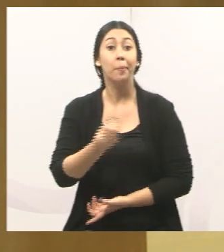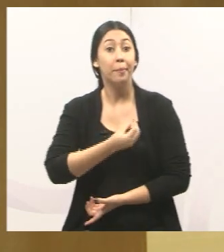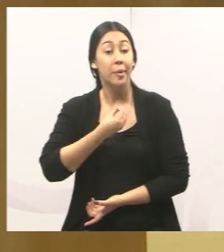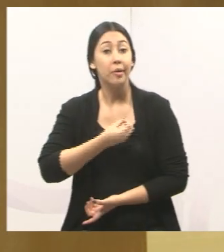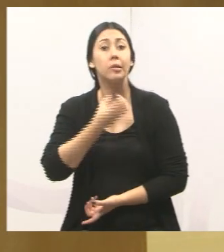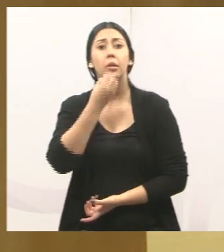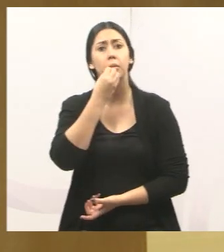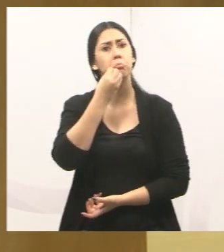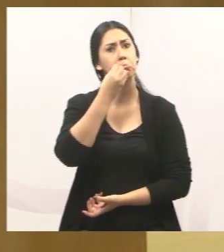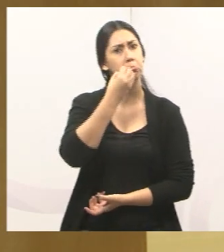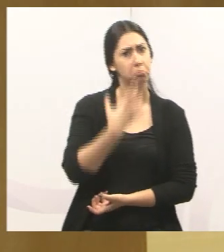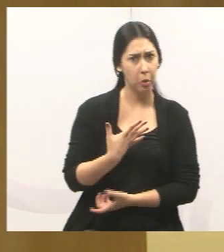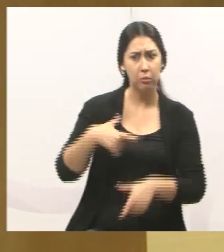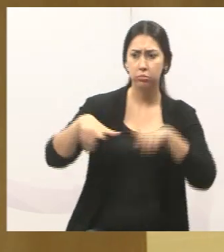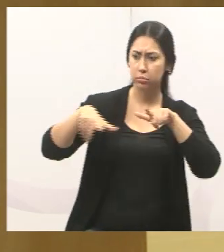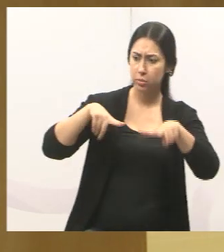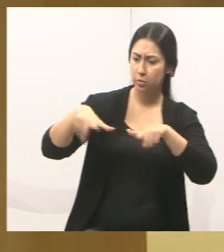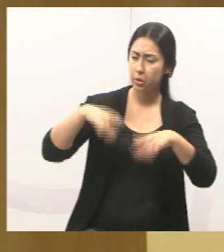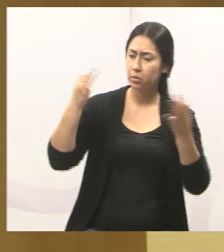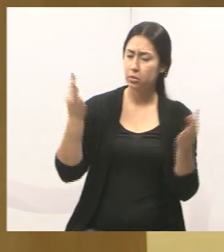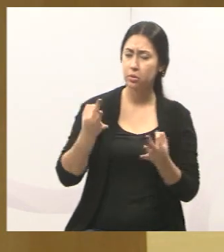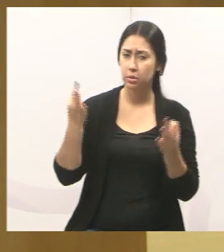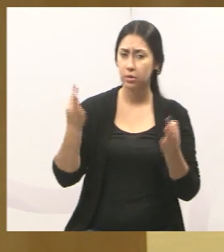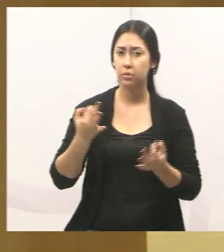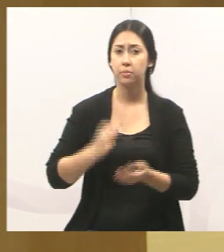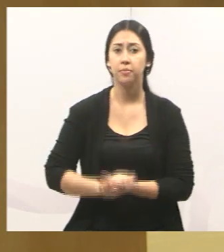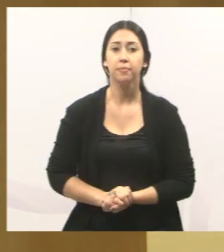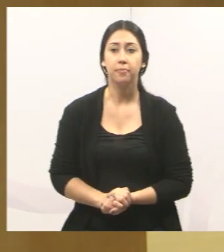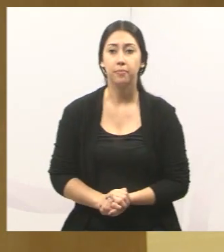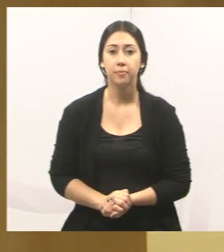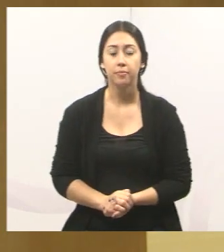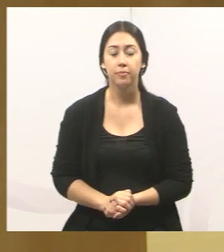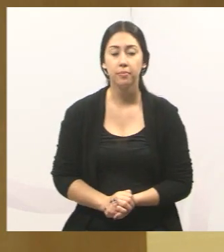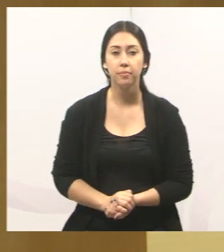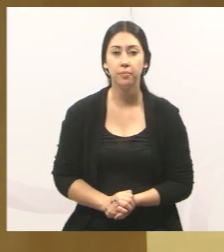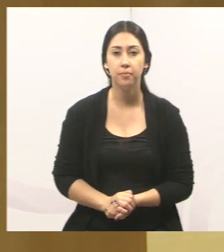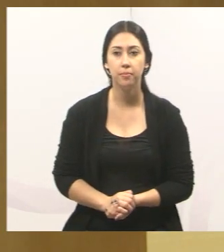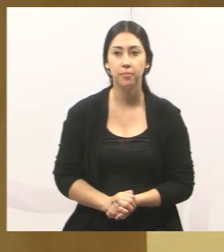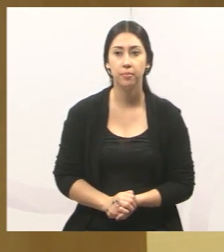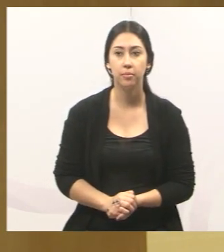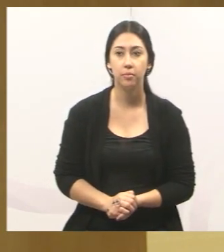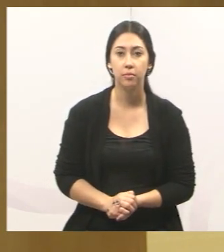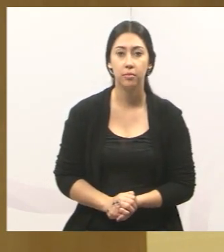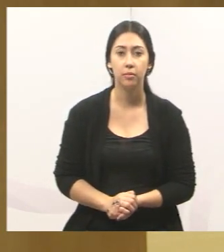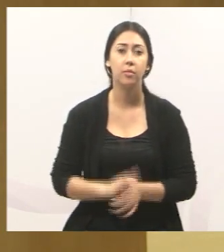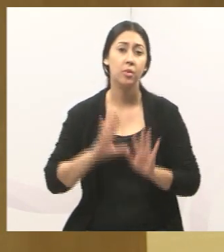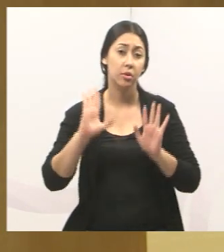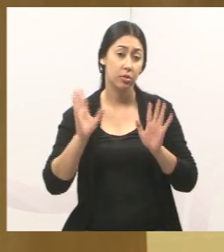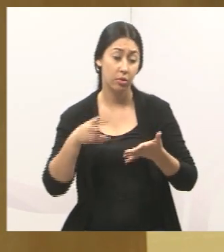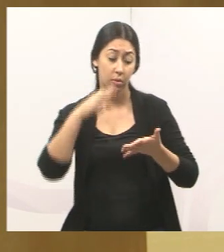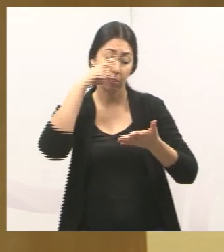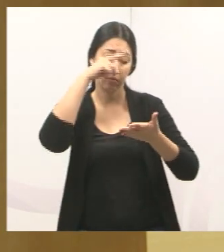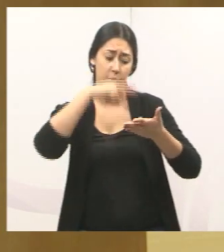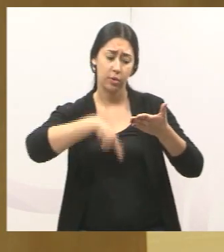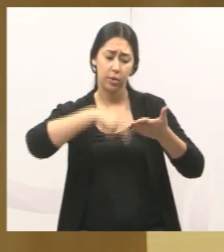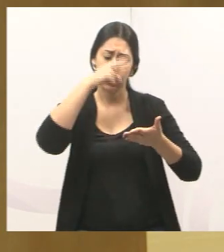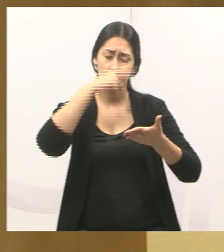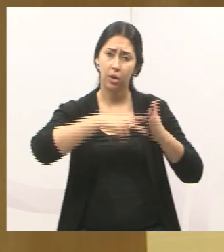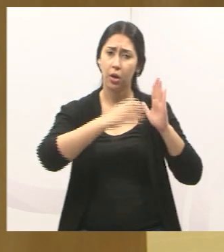no atendimento público à população. E aqui, como foi lido o